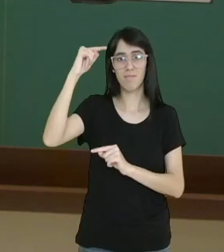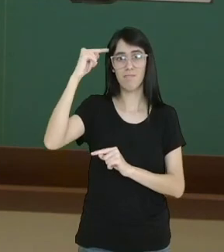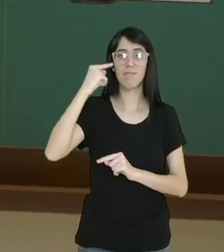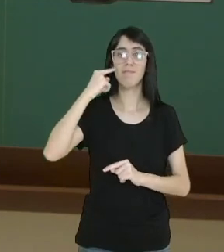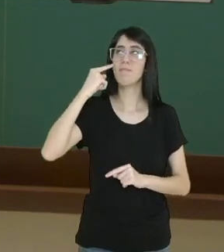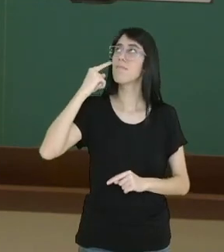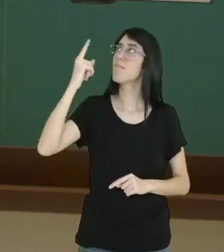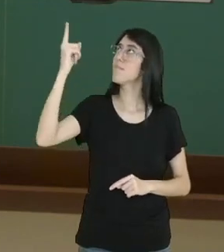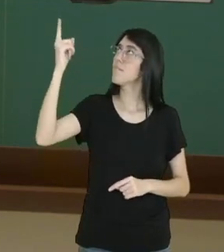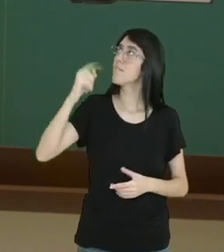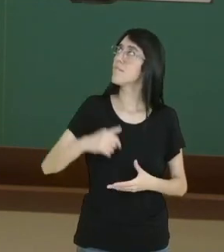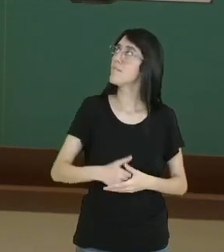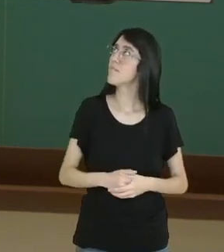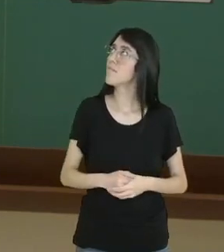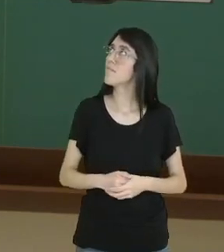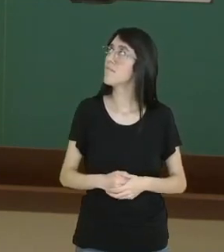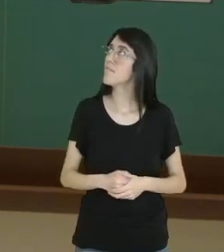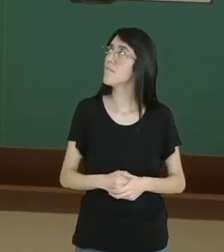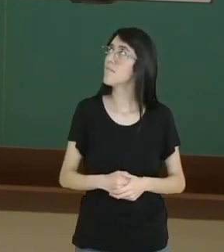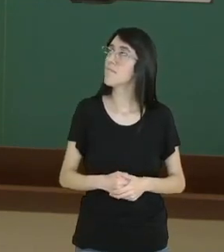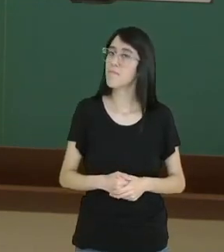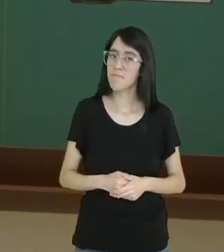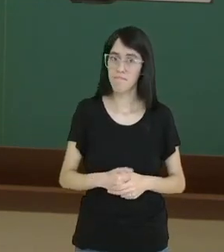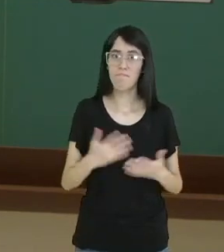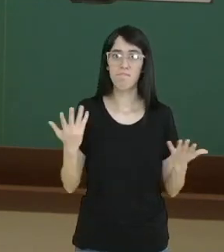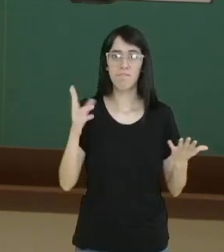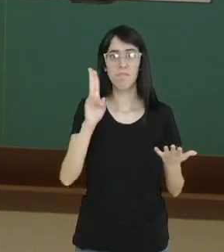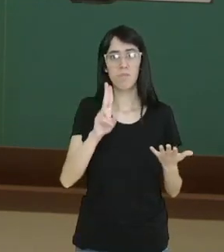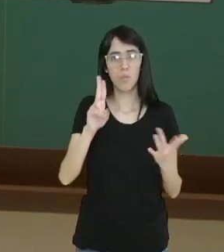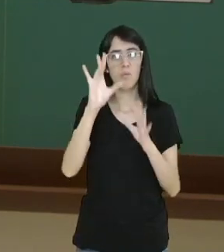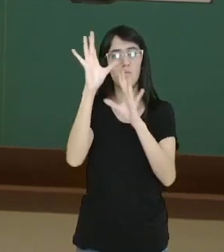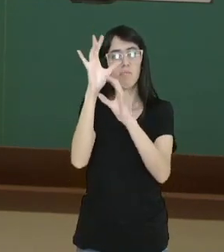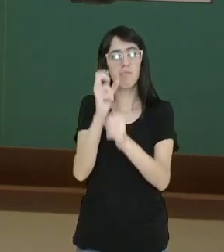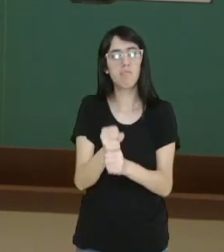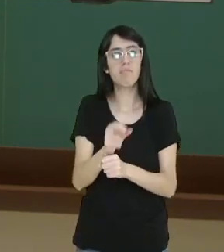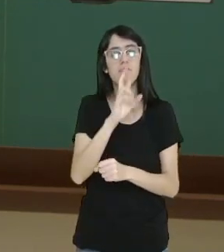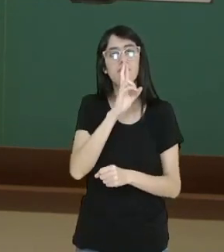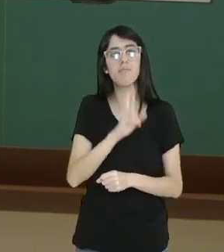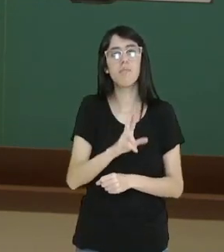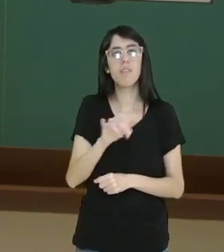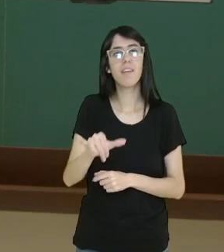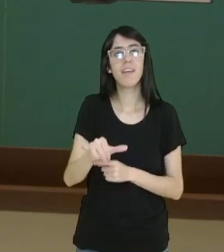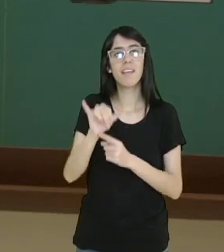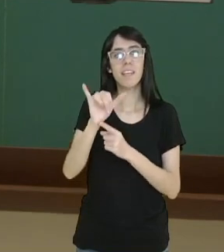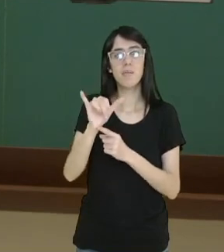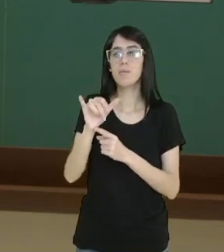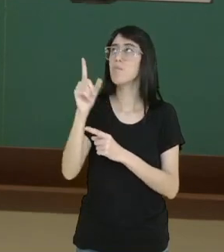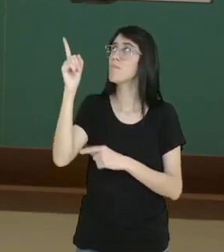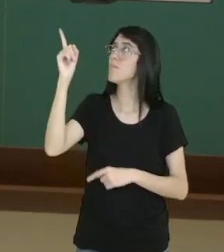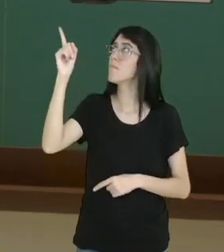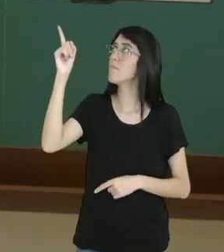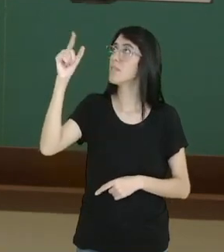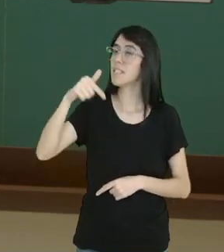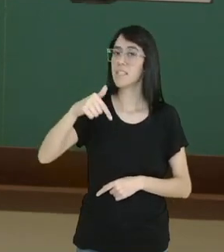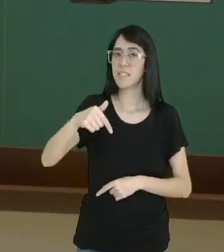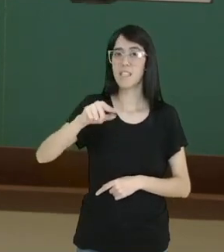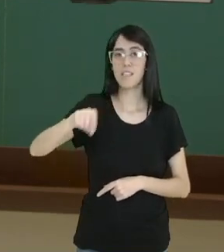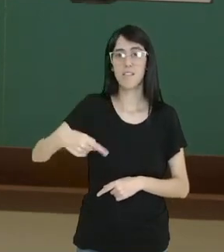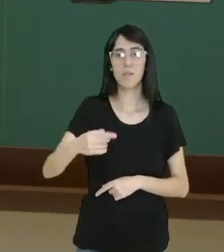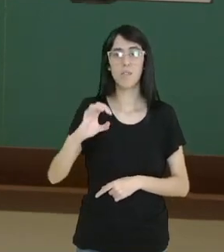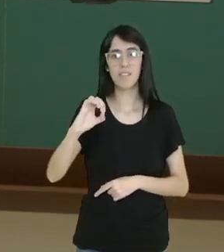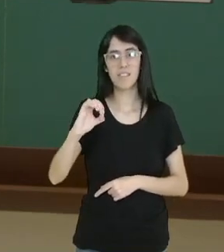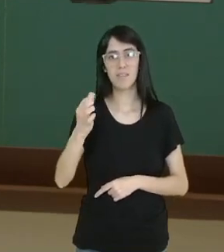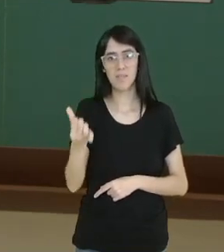é igual a hipotenusa vezes o h. Usando essa fórmula aqui, nós conseguimos o y, que é essa altura aqui, ó,